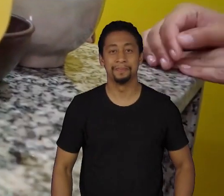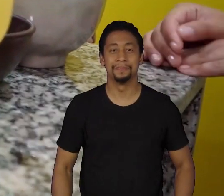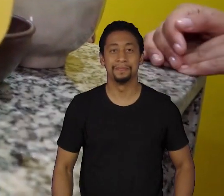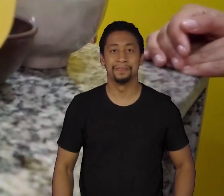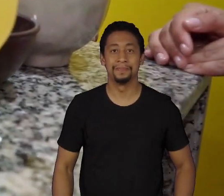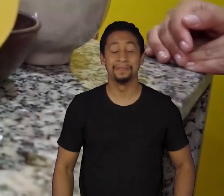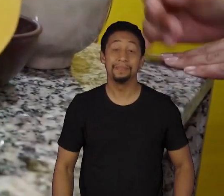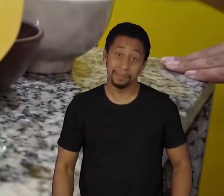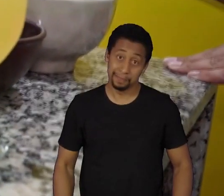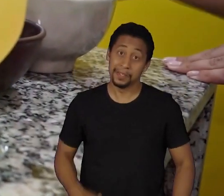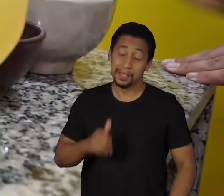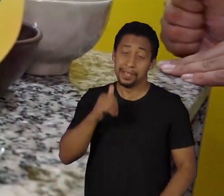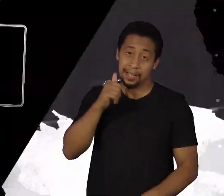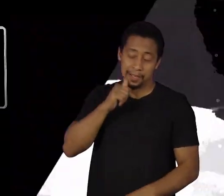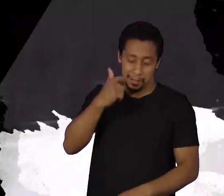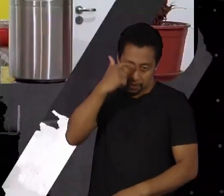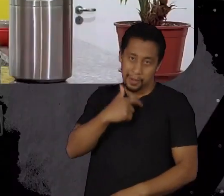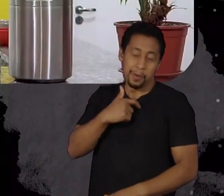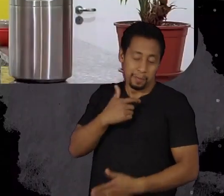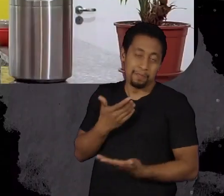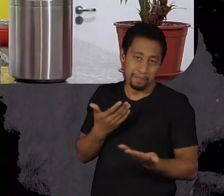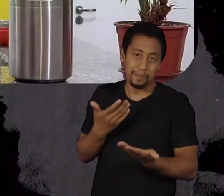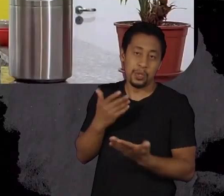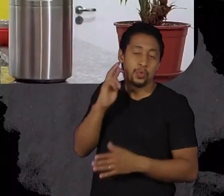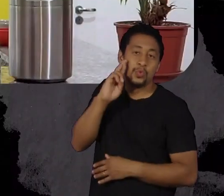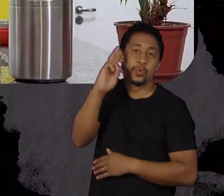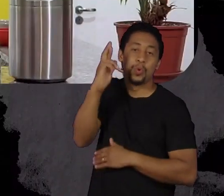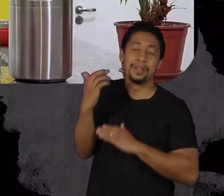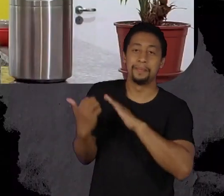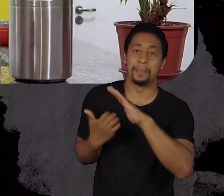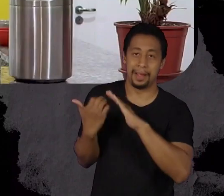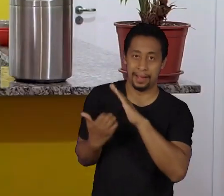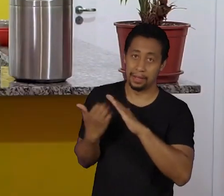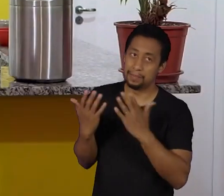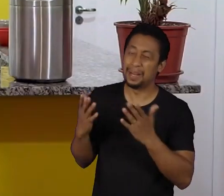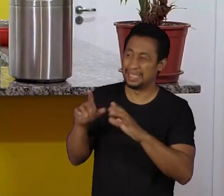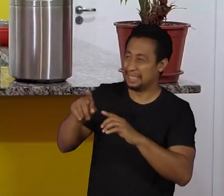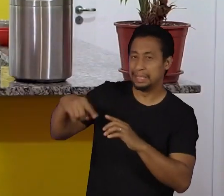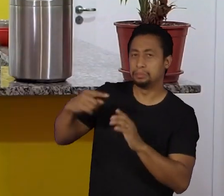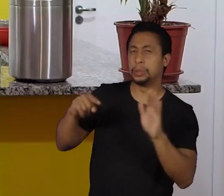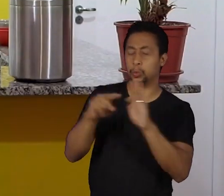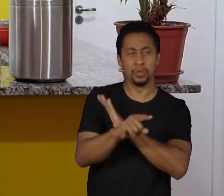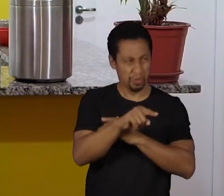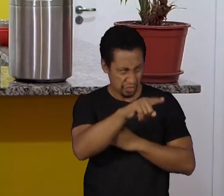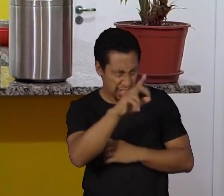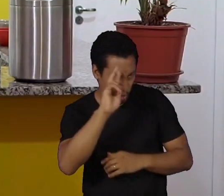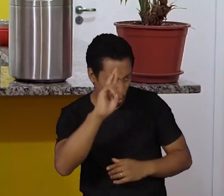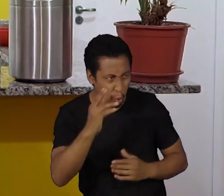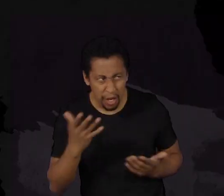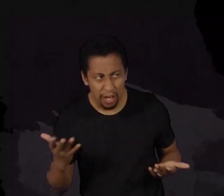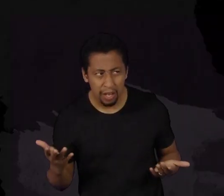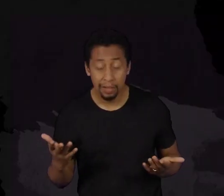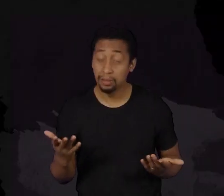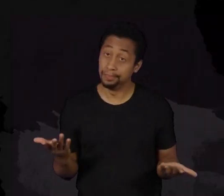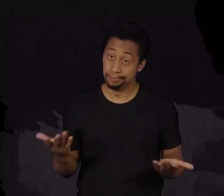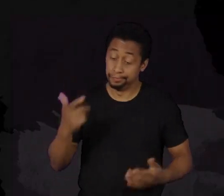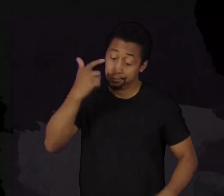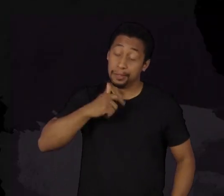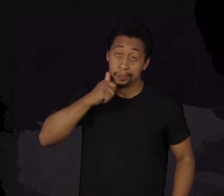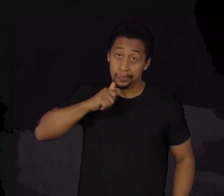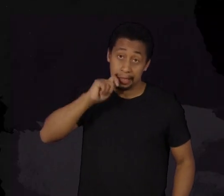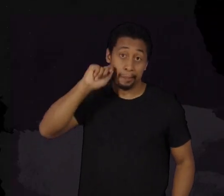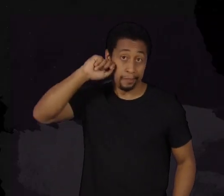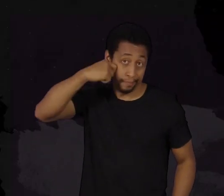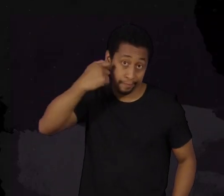Eu sou uma dona de bar e eu sofro diariamente questionamentos. Ué, você é a dona do bar? Porque uma mulher preta,